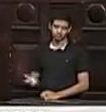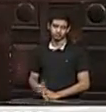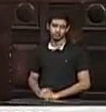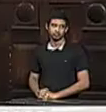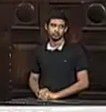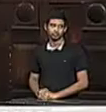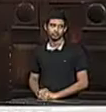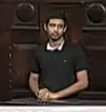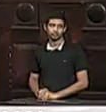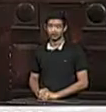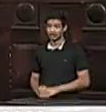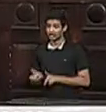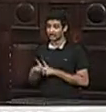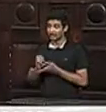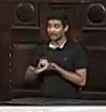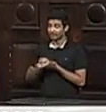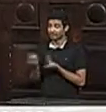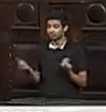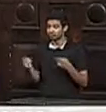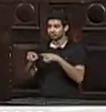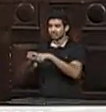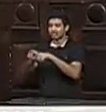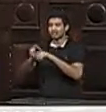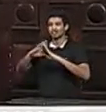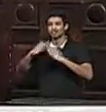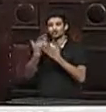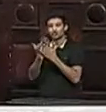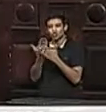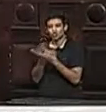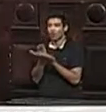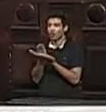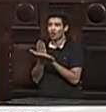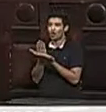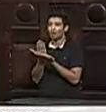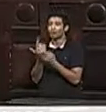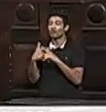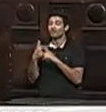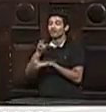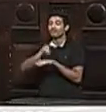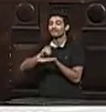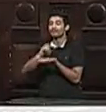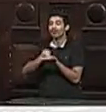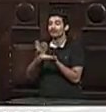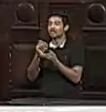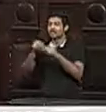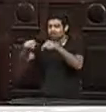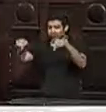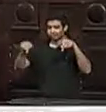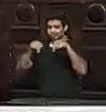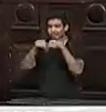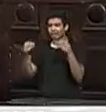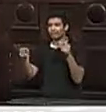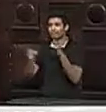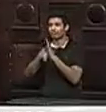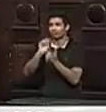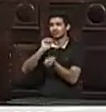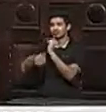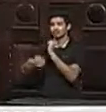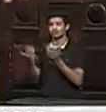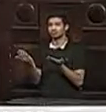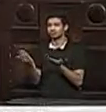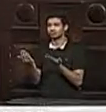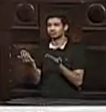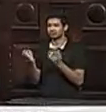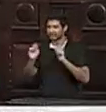ter uma parceria com as escolas que não têm equipamentos esportivos, pô. Ampliação e recuperação da